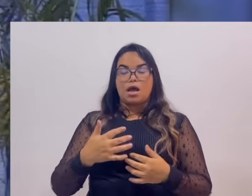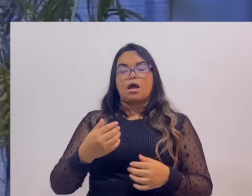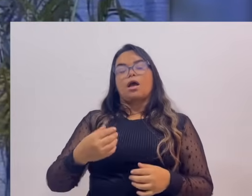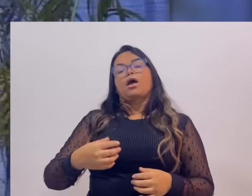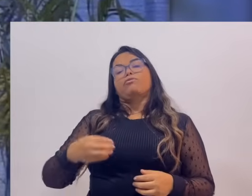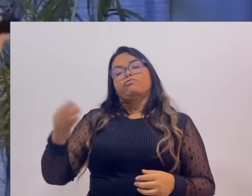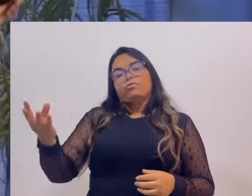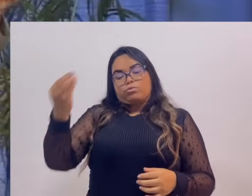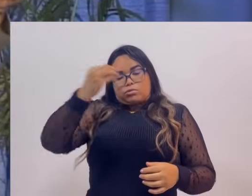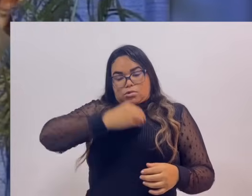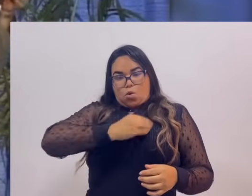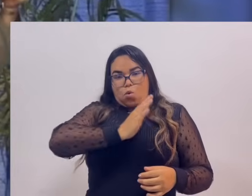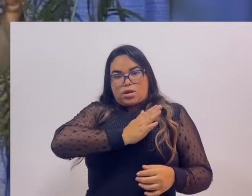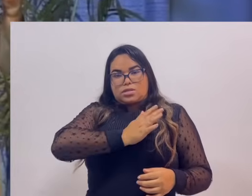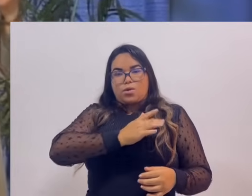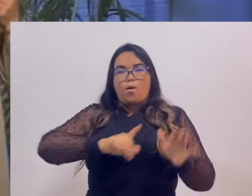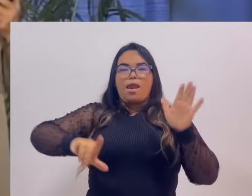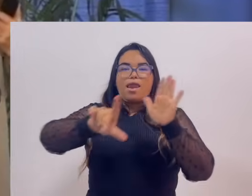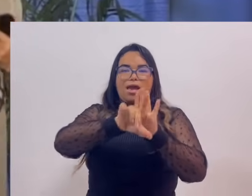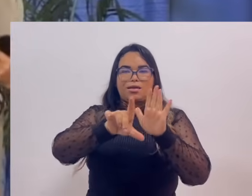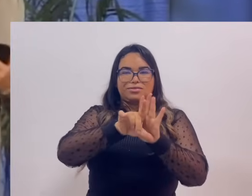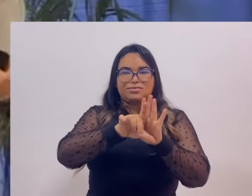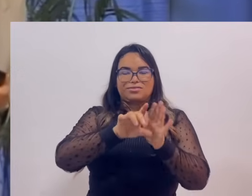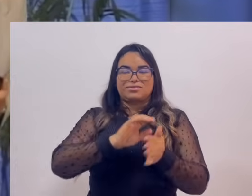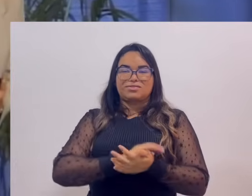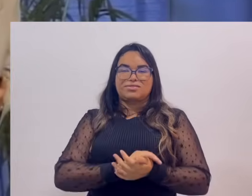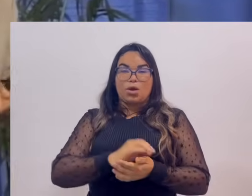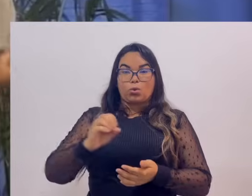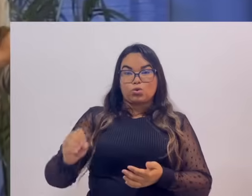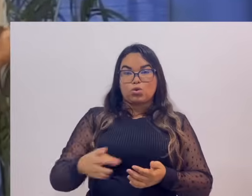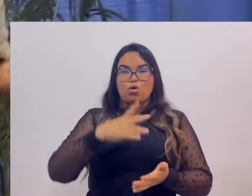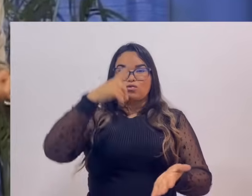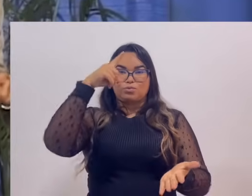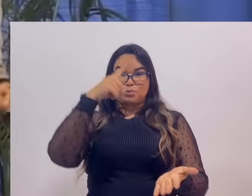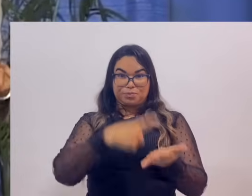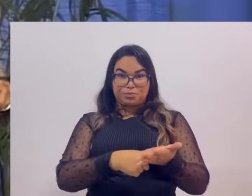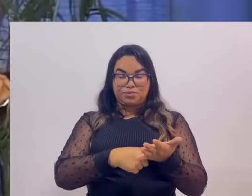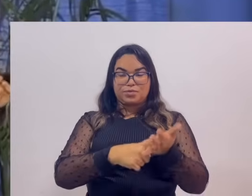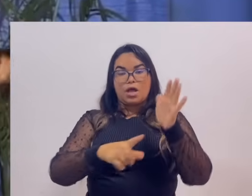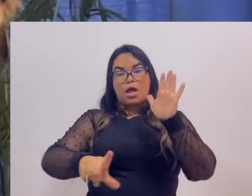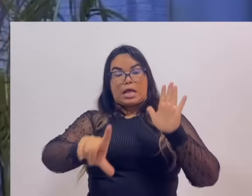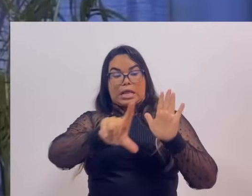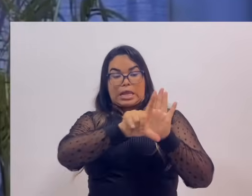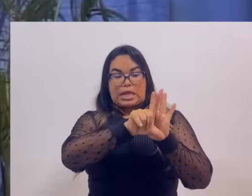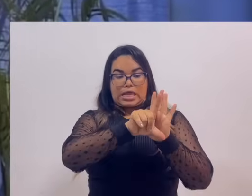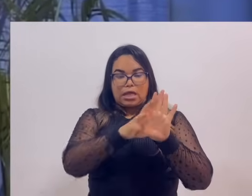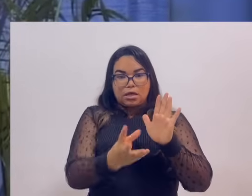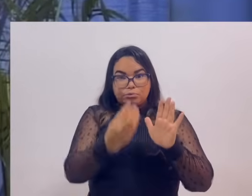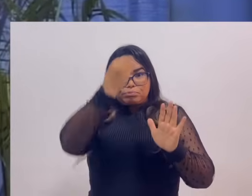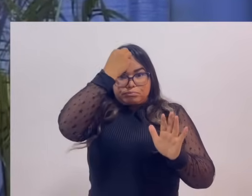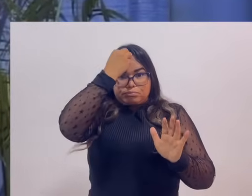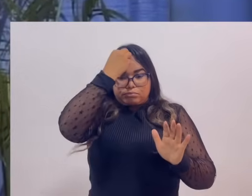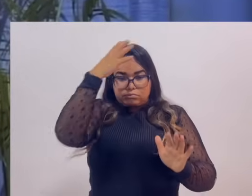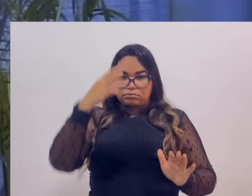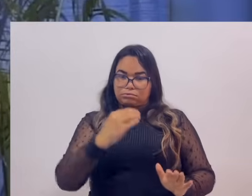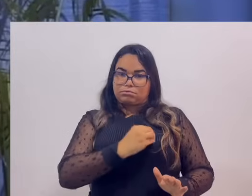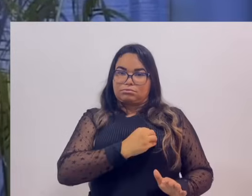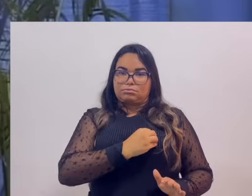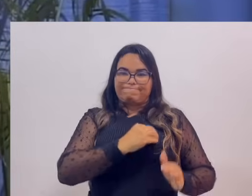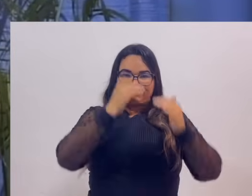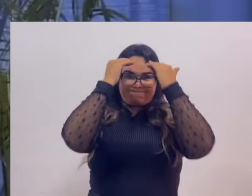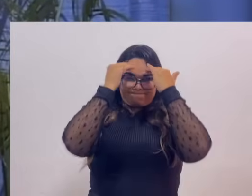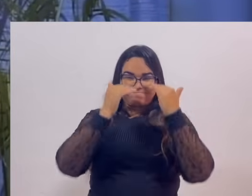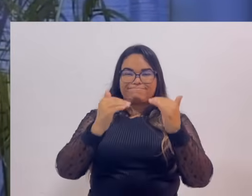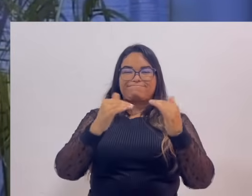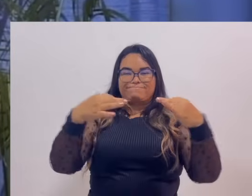certo para nós e ele diz escreverei as minhas leis sobre os seus corações este vai ser o nosso novo pacto e